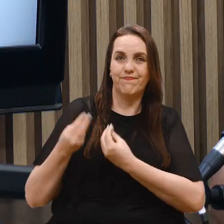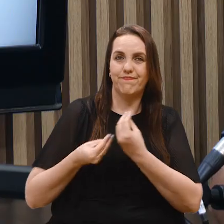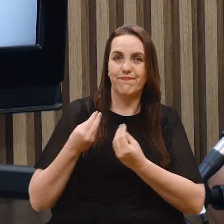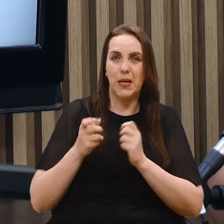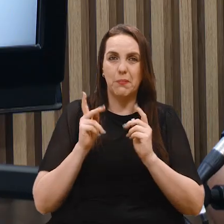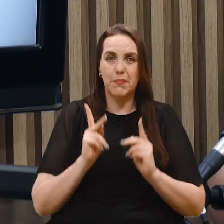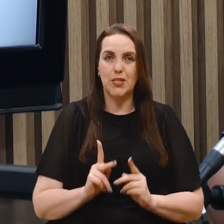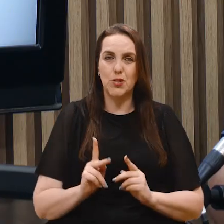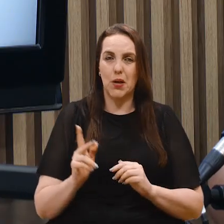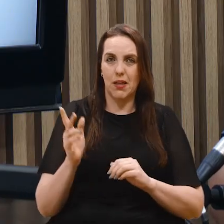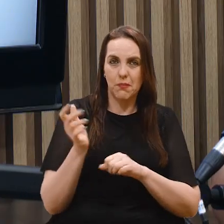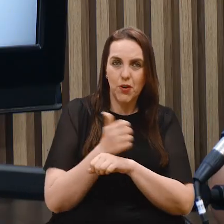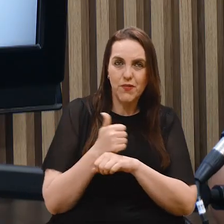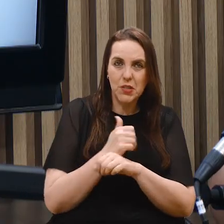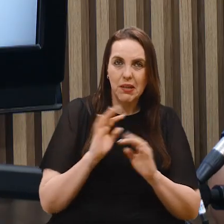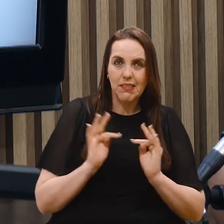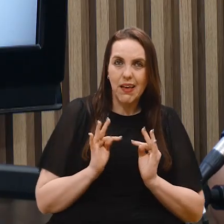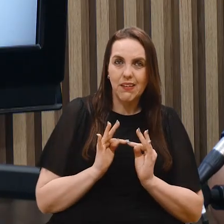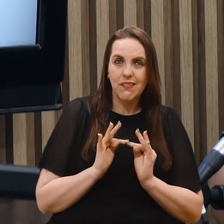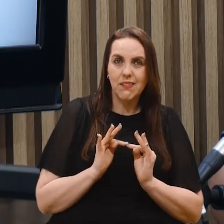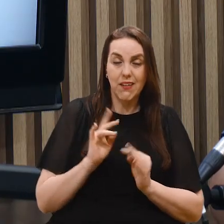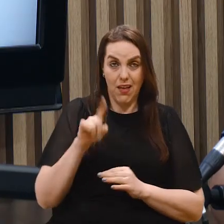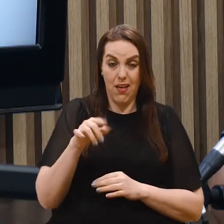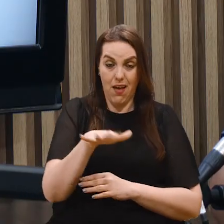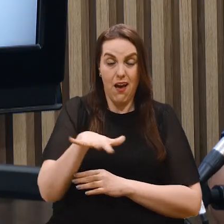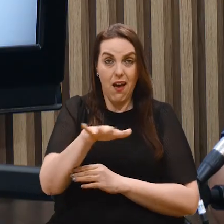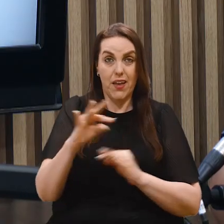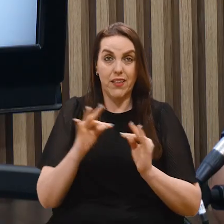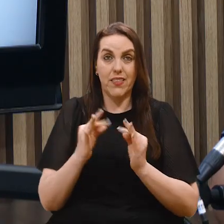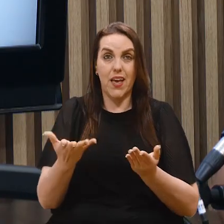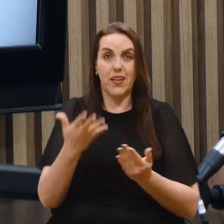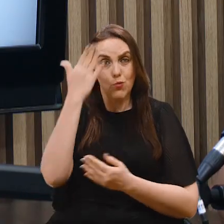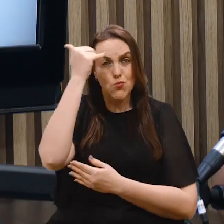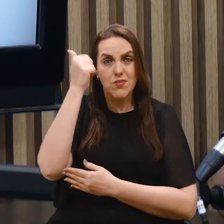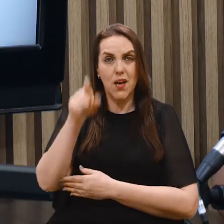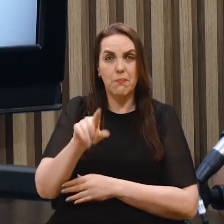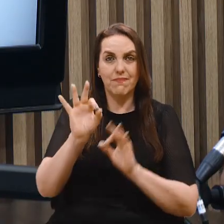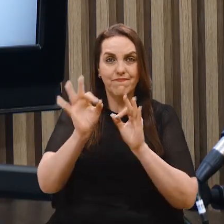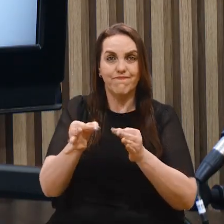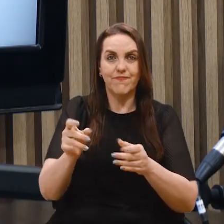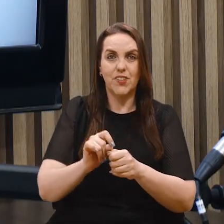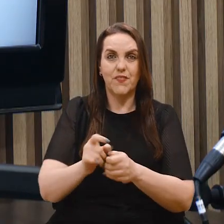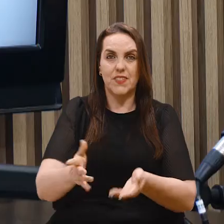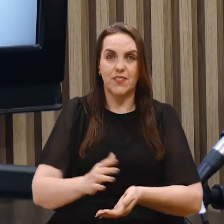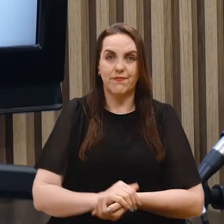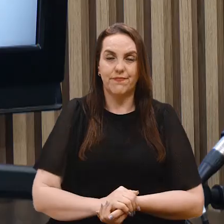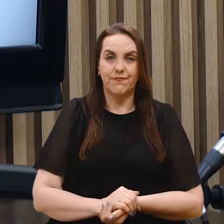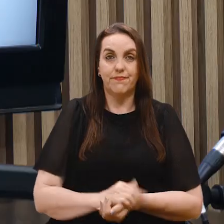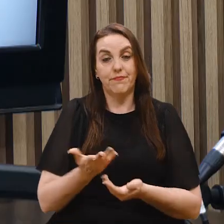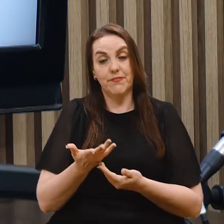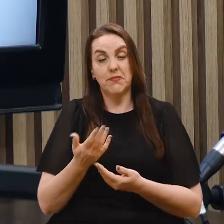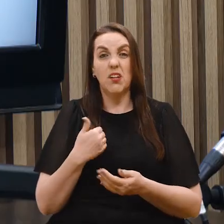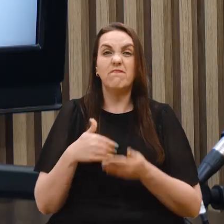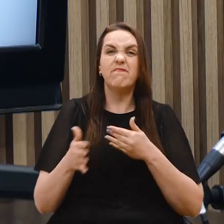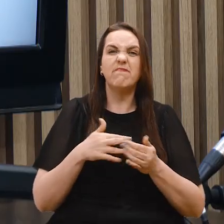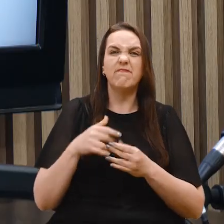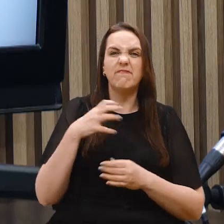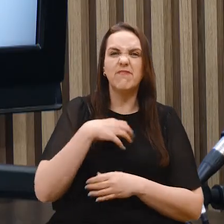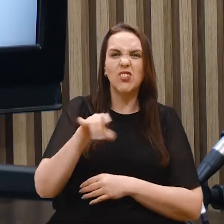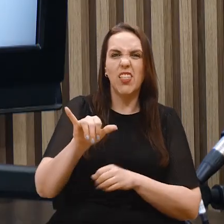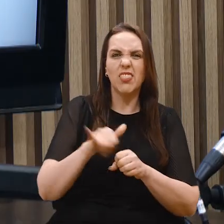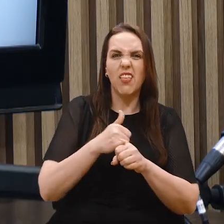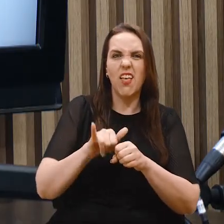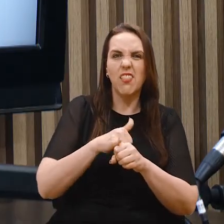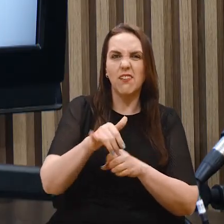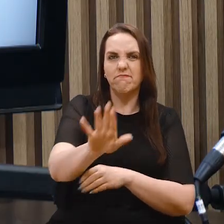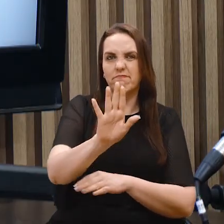pessoas técnicas. Que tem áreas que tem que ser técnico. Tu tem que saber o que tu está fazendo. E aí tu chega lá, vamos fazer isso aqui. Né?